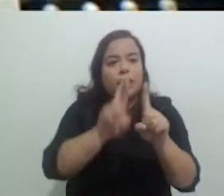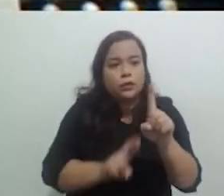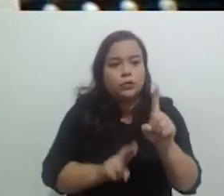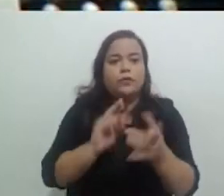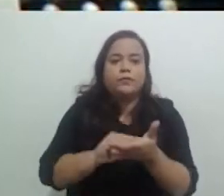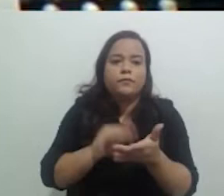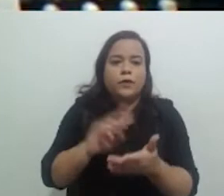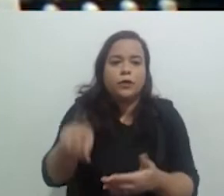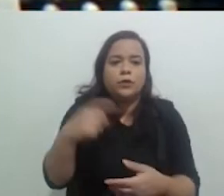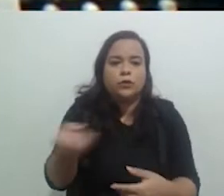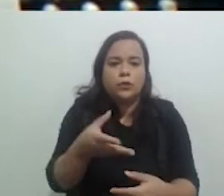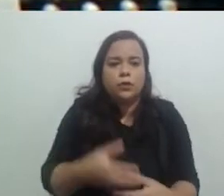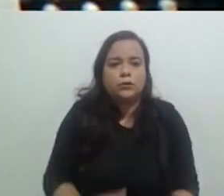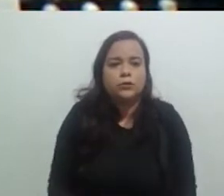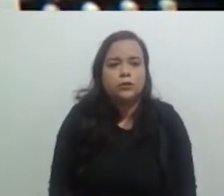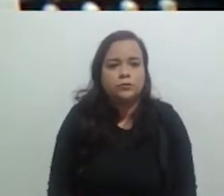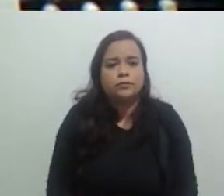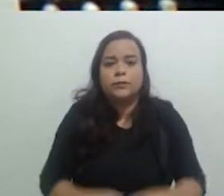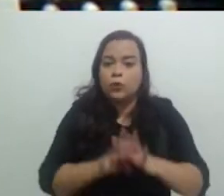a unanimidade, não é isso?